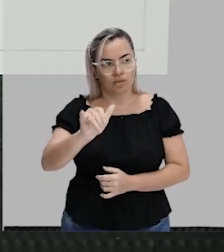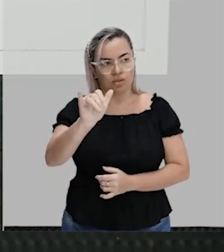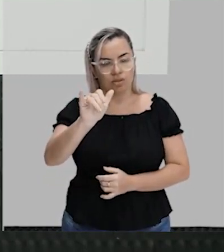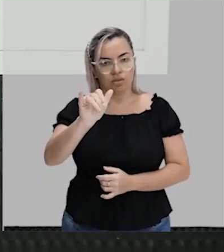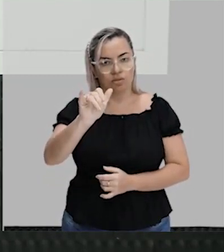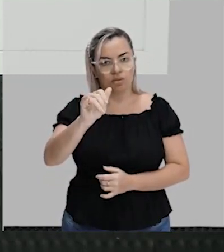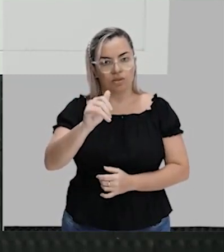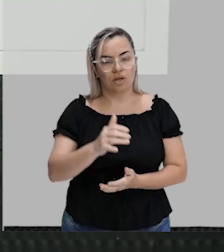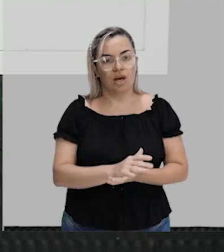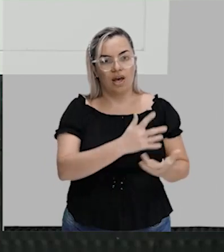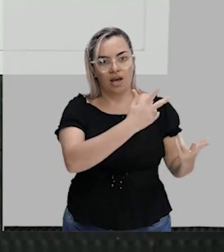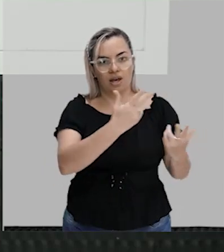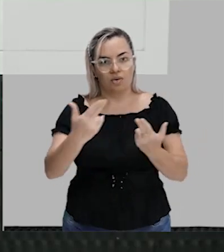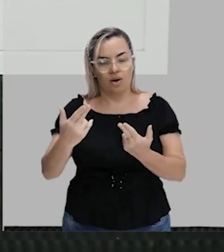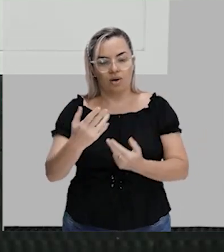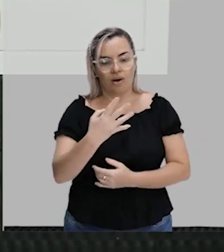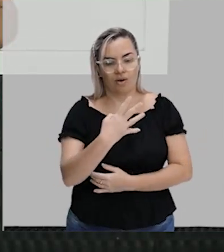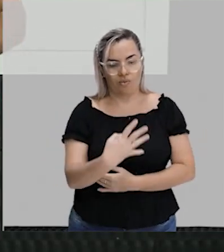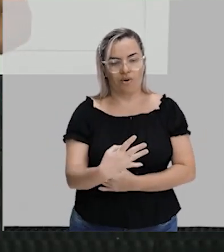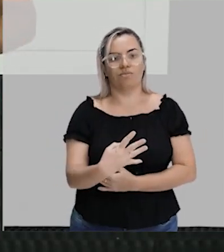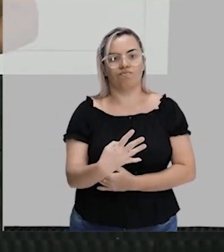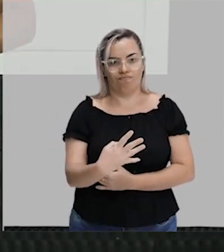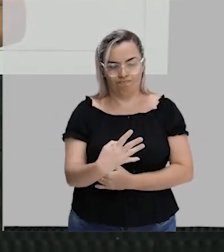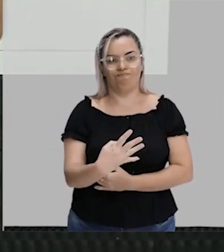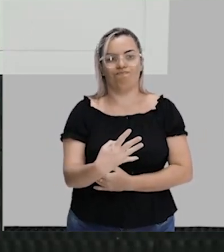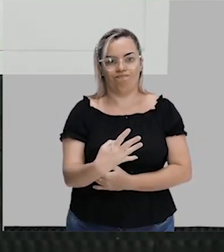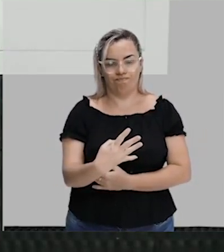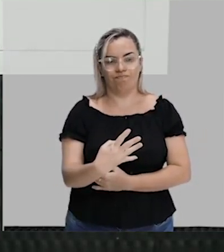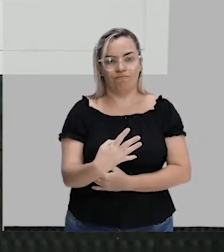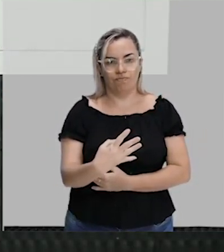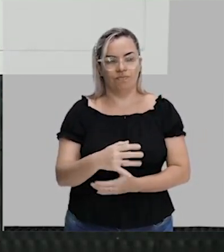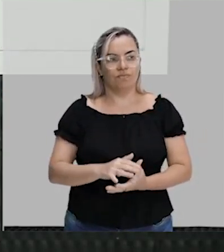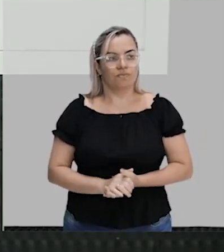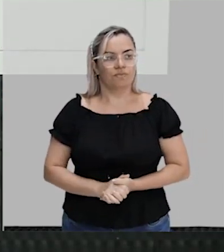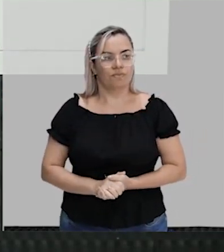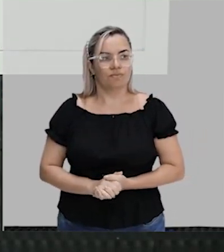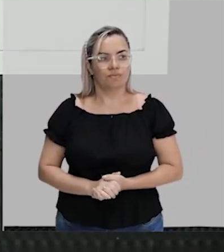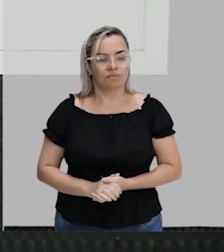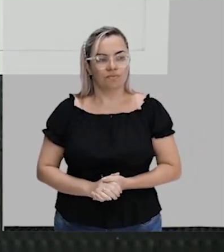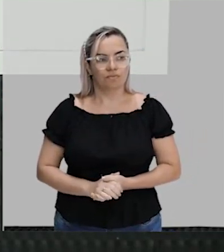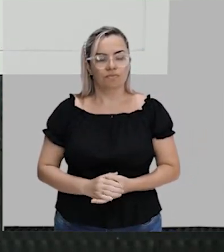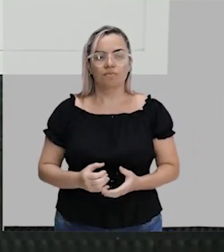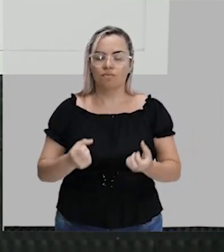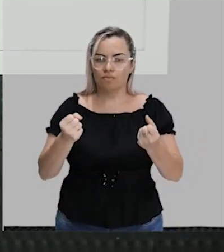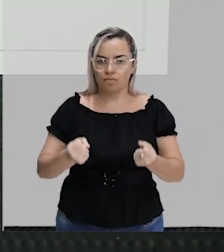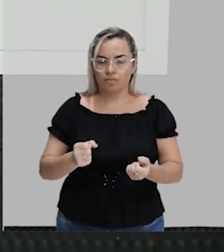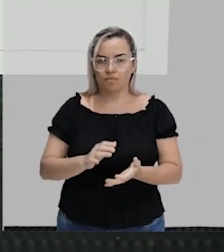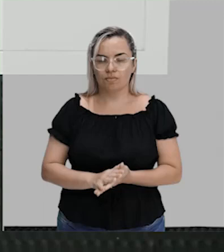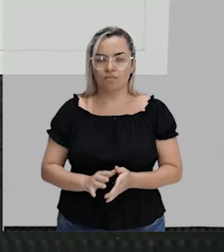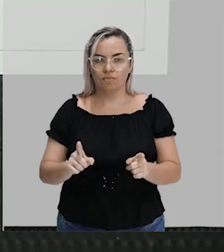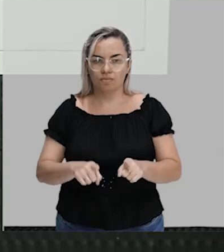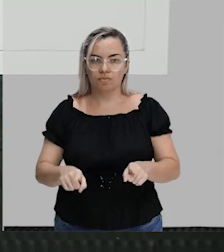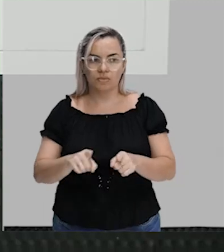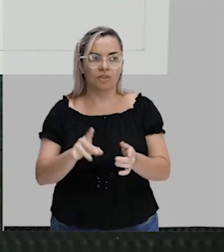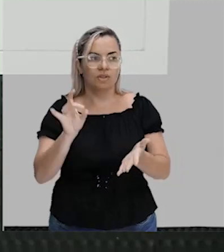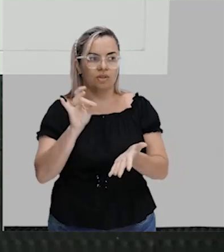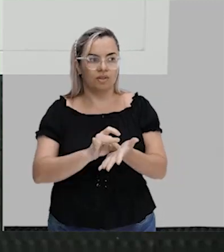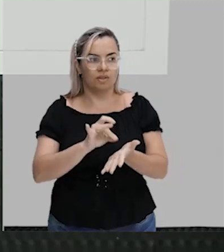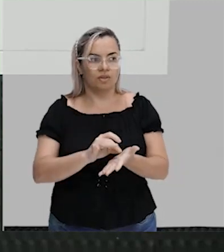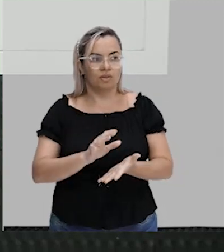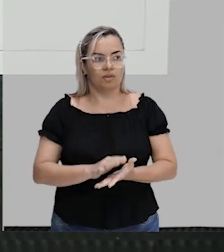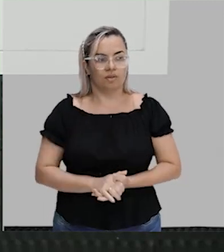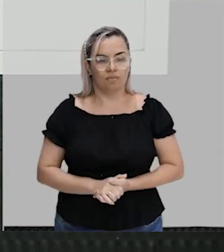porque são os elementos de mesma posição tá então posso dizer que sim o x